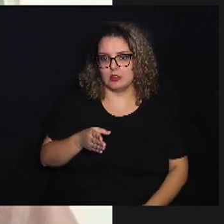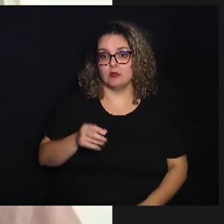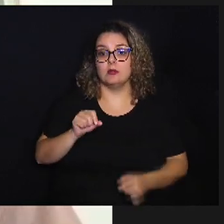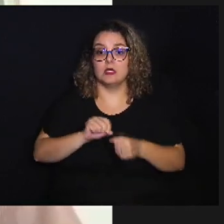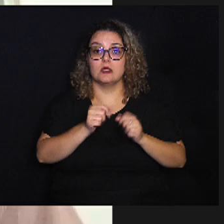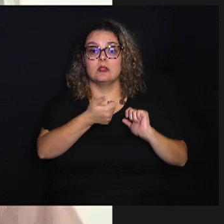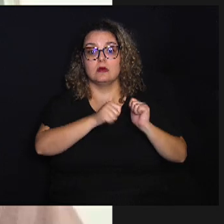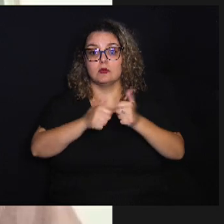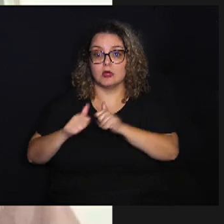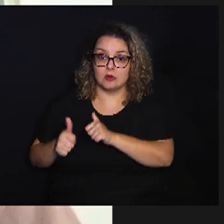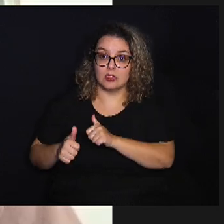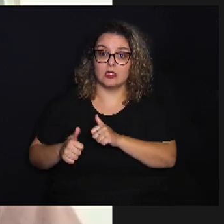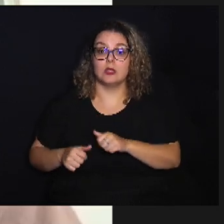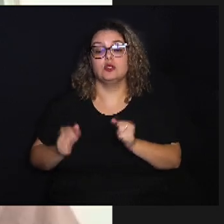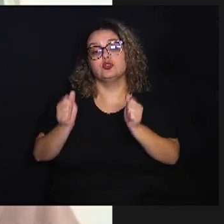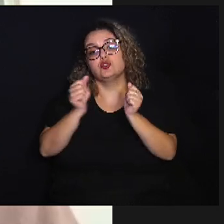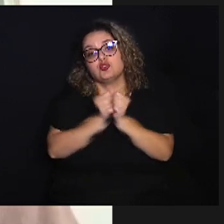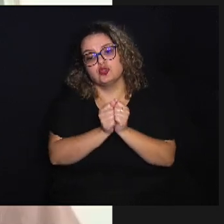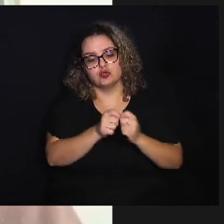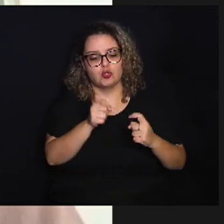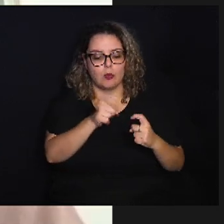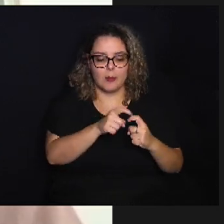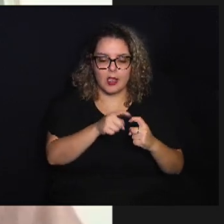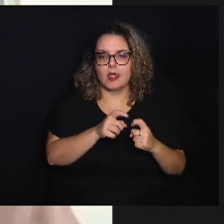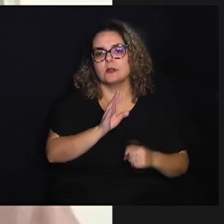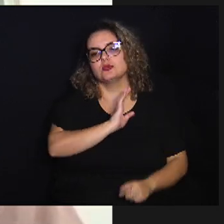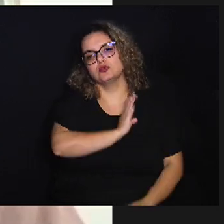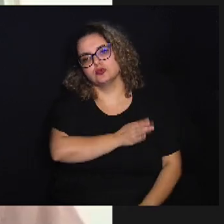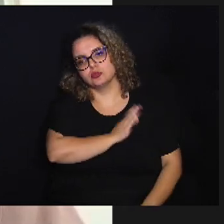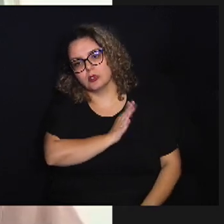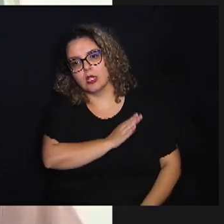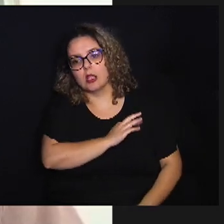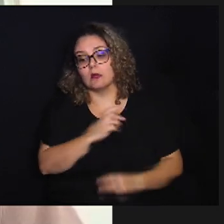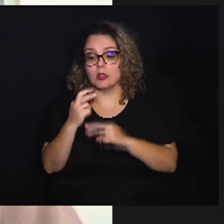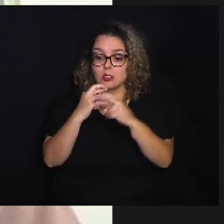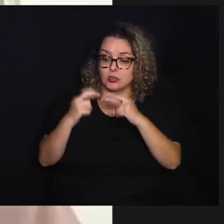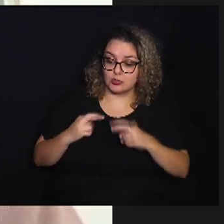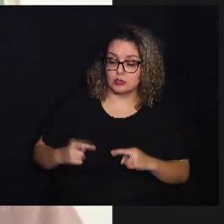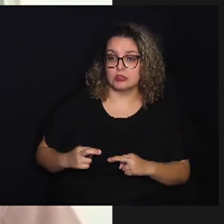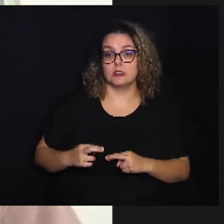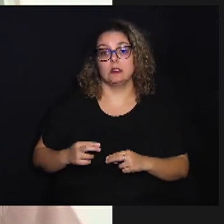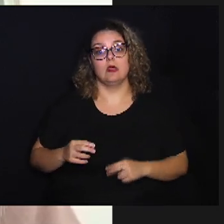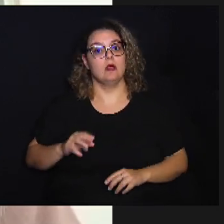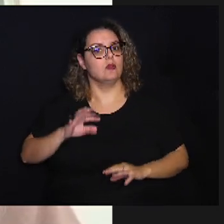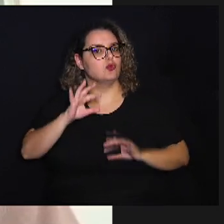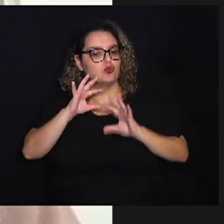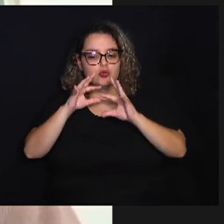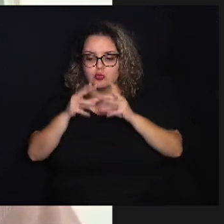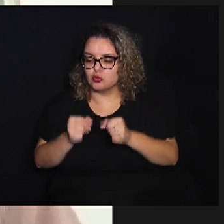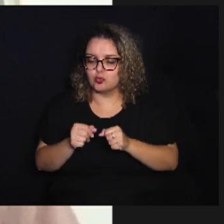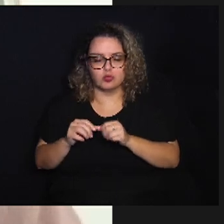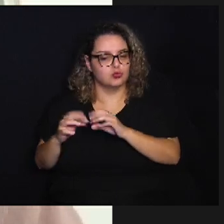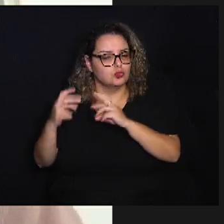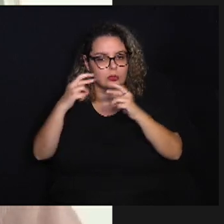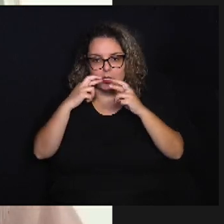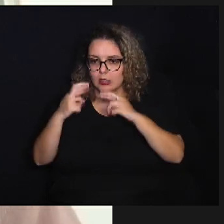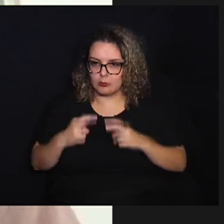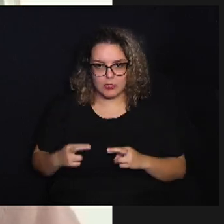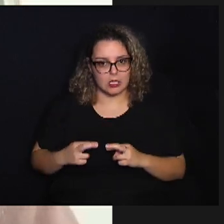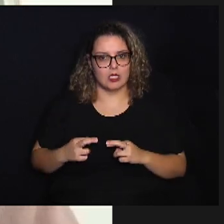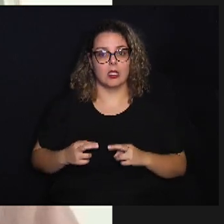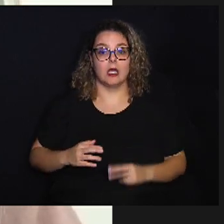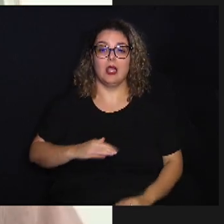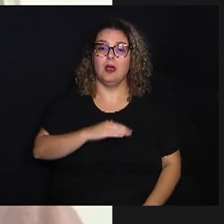avaliação, estar em dia com seu check-up cardiológico, né? Não ser pego de surpresa. Costumo dizer que a morte por